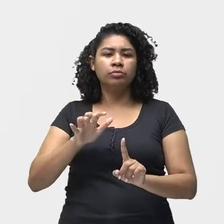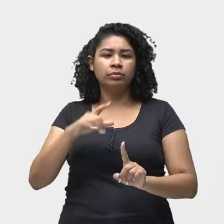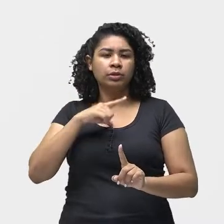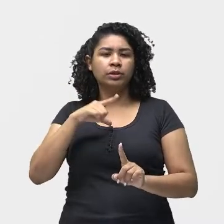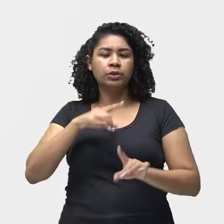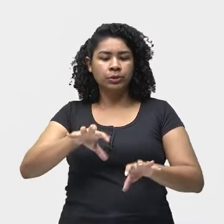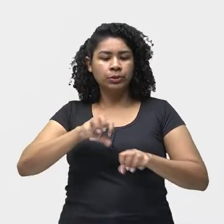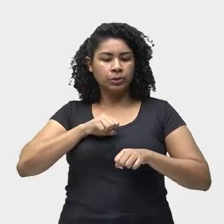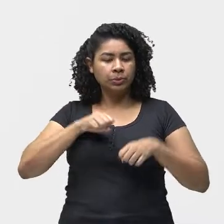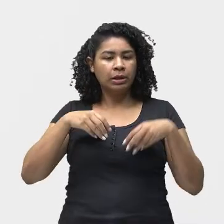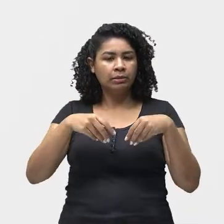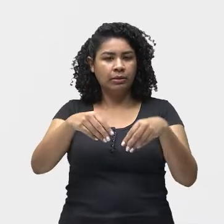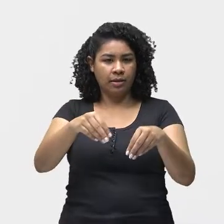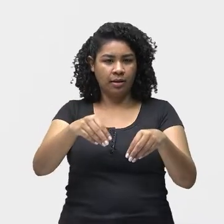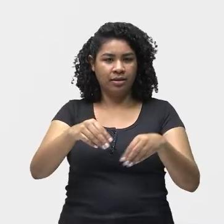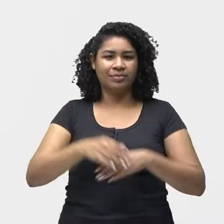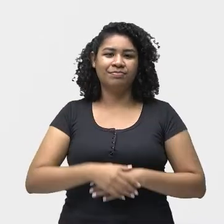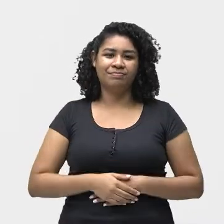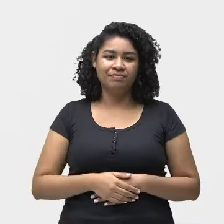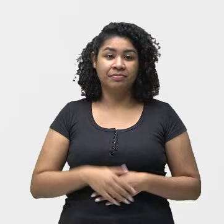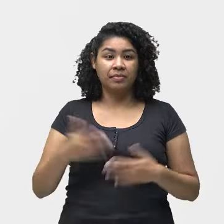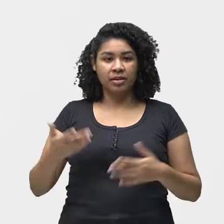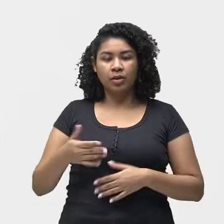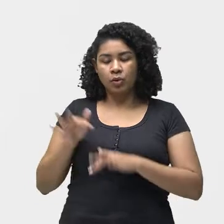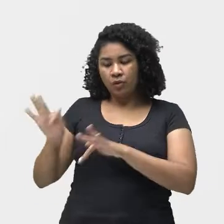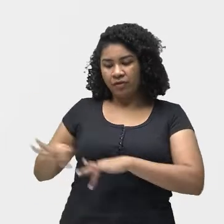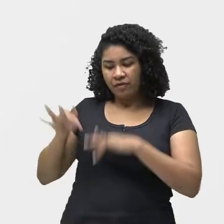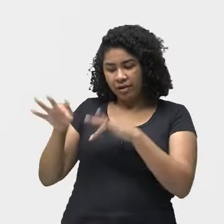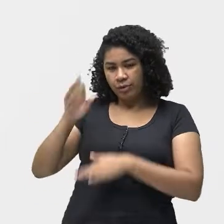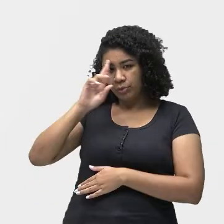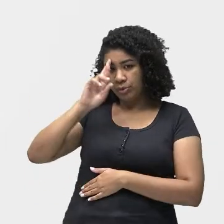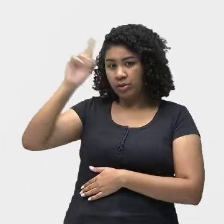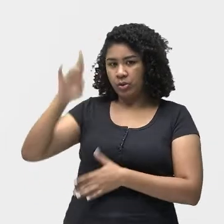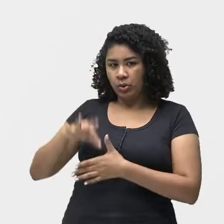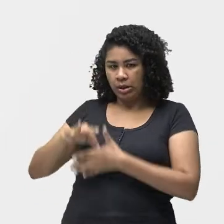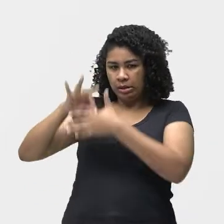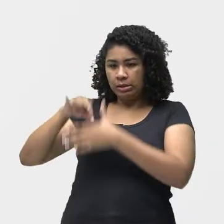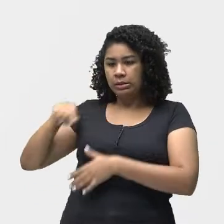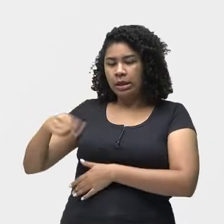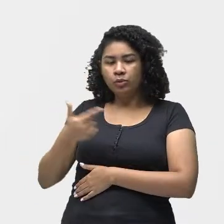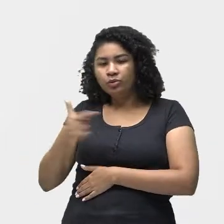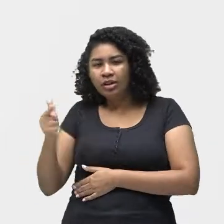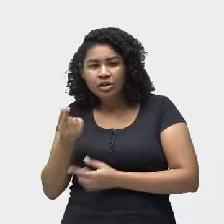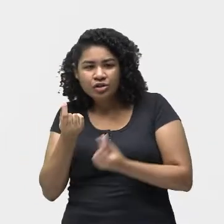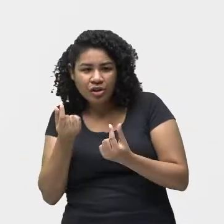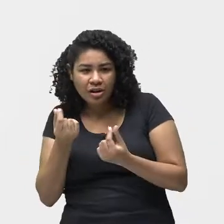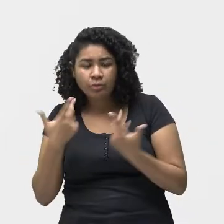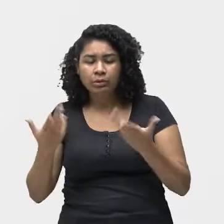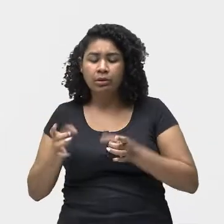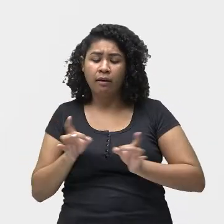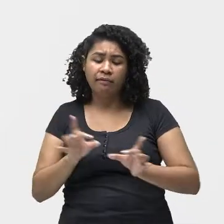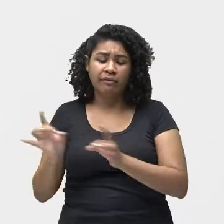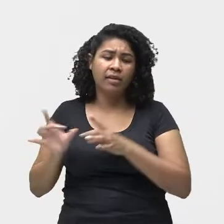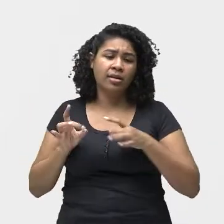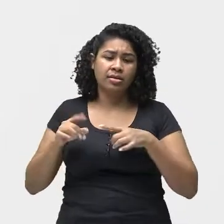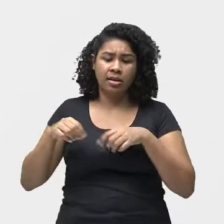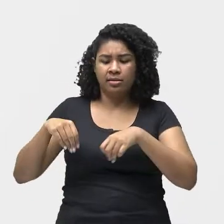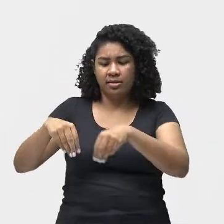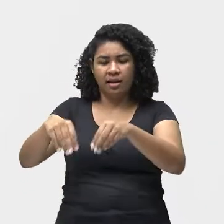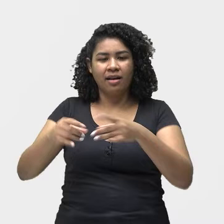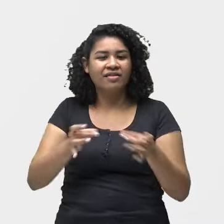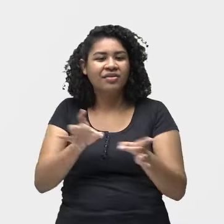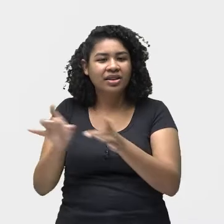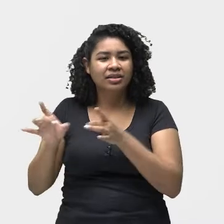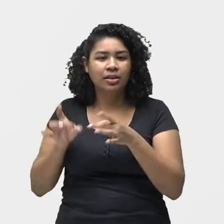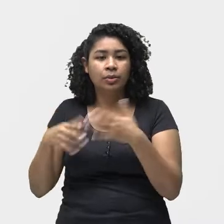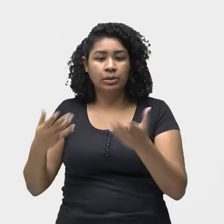senhores feudais. Então, se o senhor feudal não tem mais dinheiro para manter suas terras, ele poderia fazer o quê? Vender. E é aí